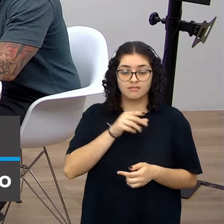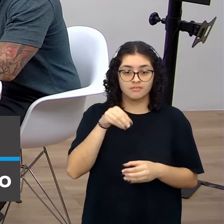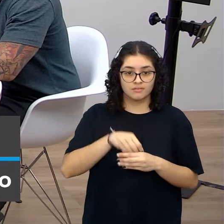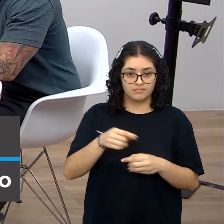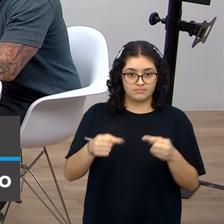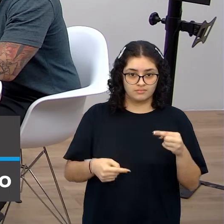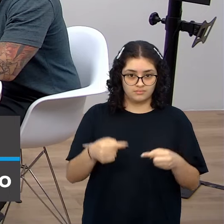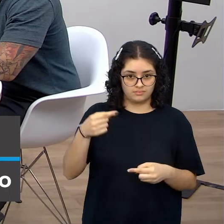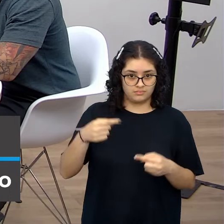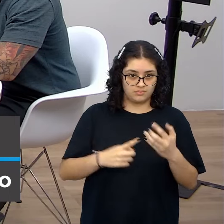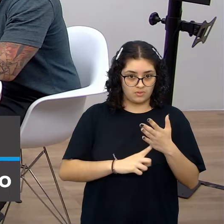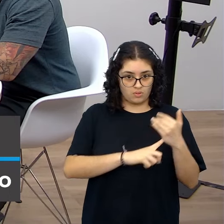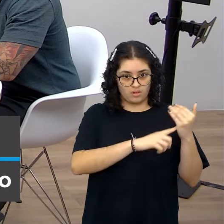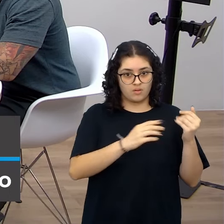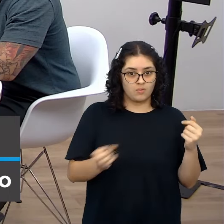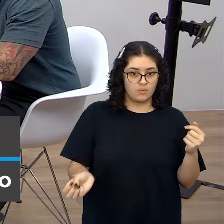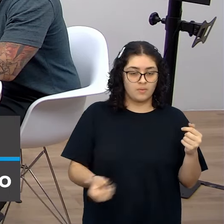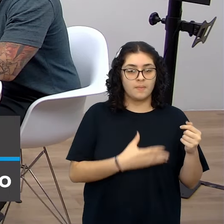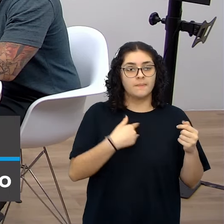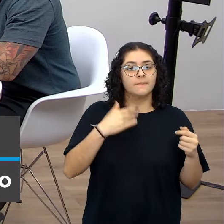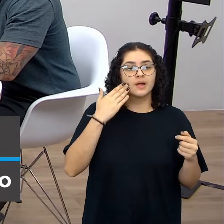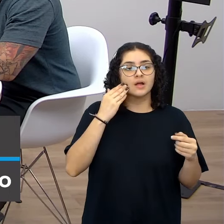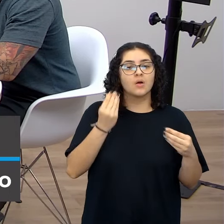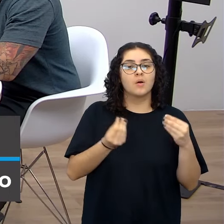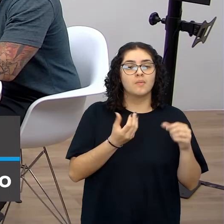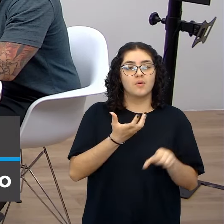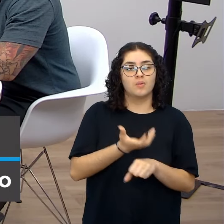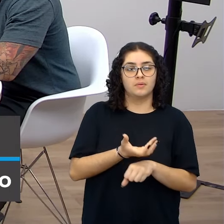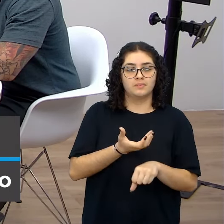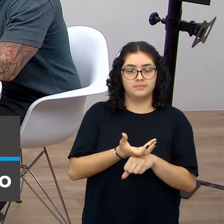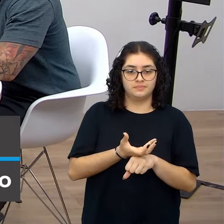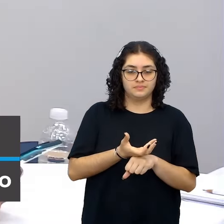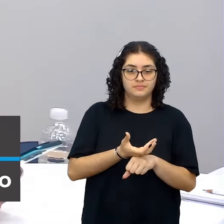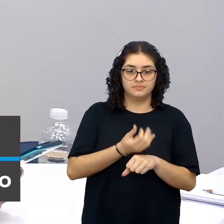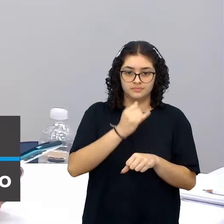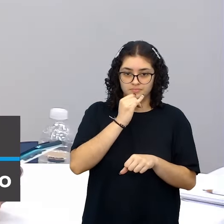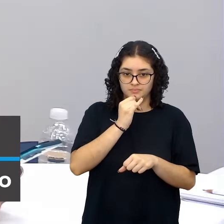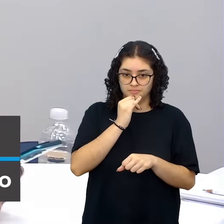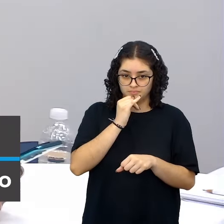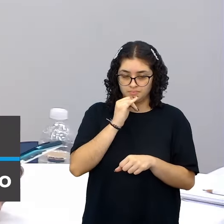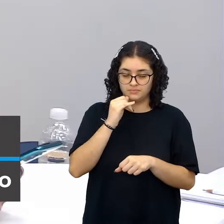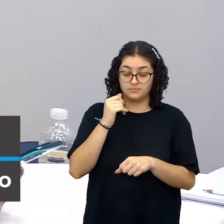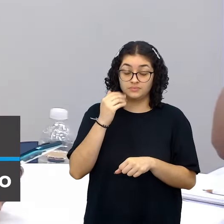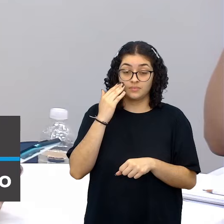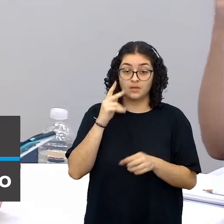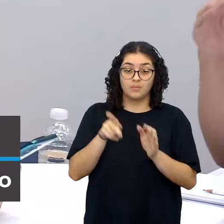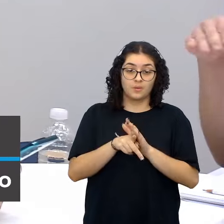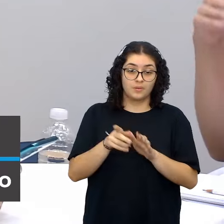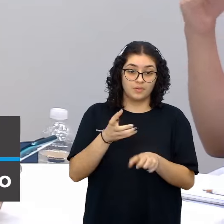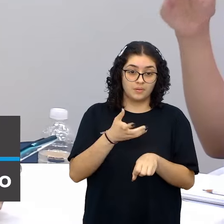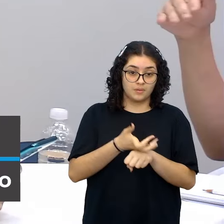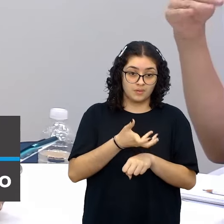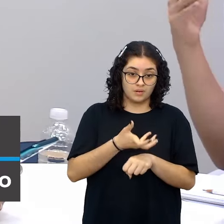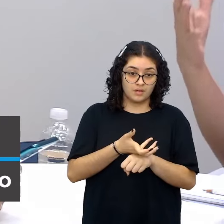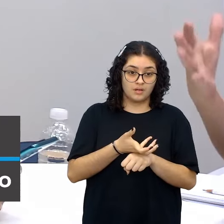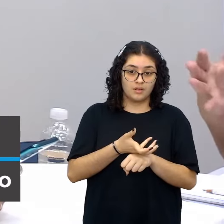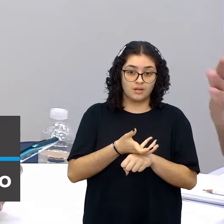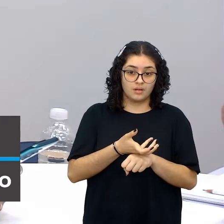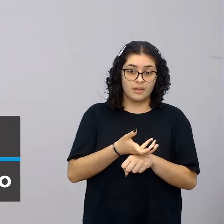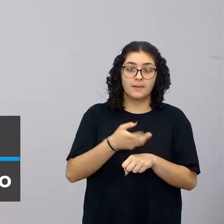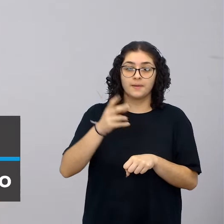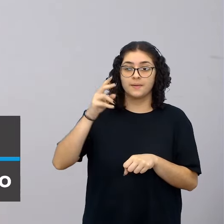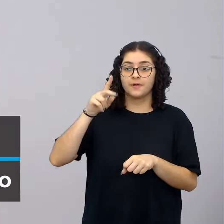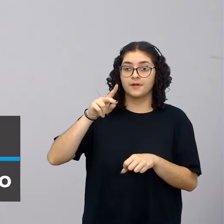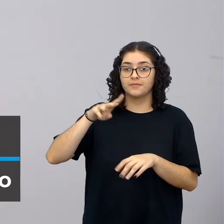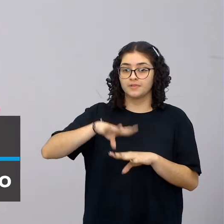na tecnologia e inovação, mas eu preciso entender isso como um componente. Se eu entender isso como um componente, como história, geografia,